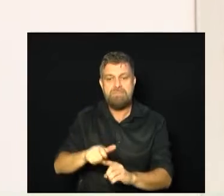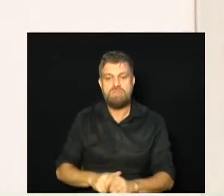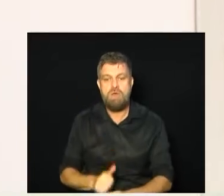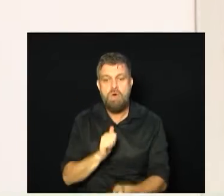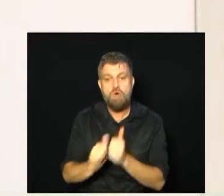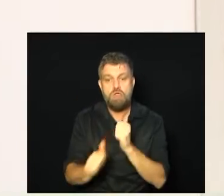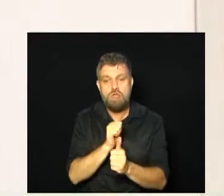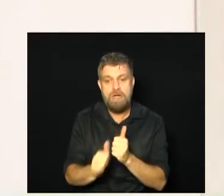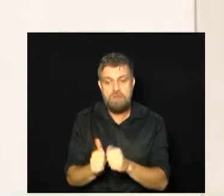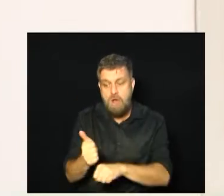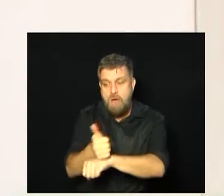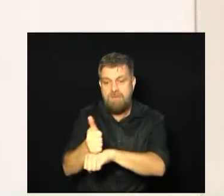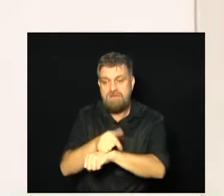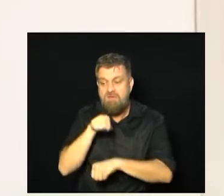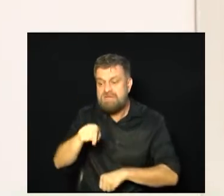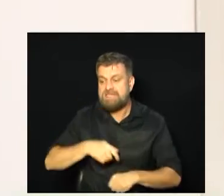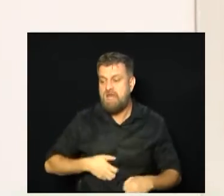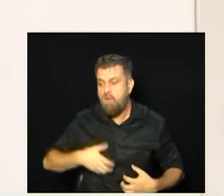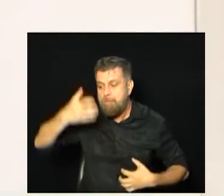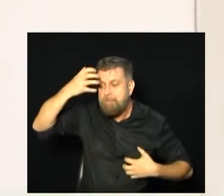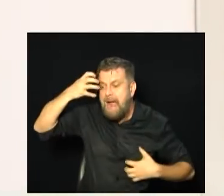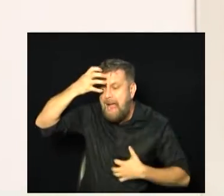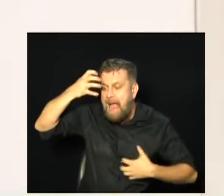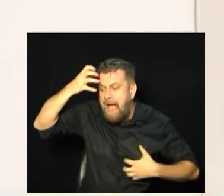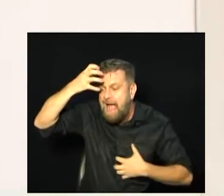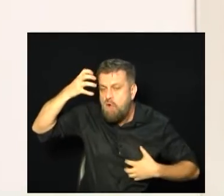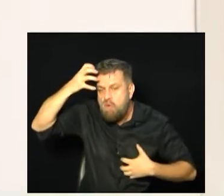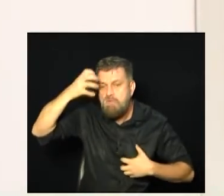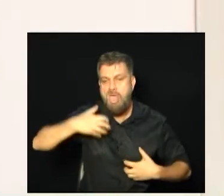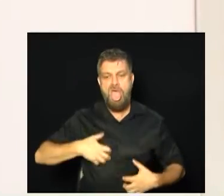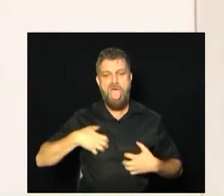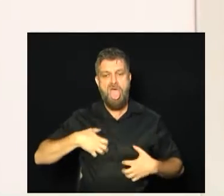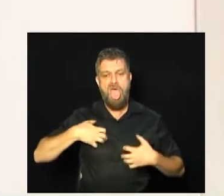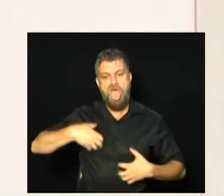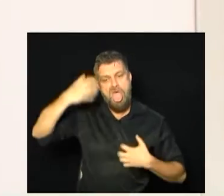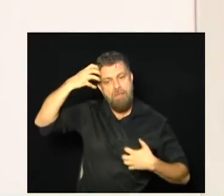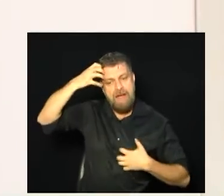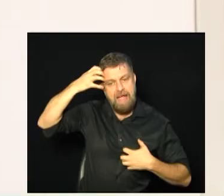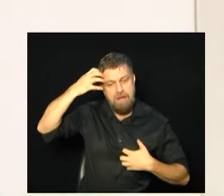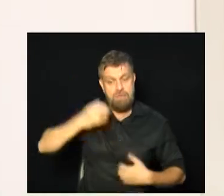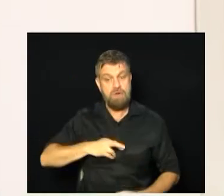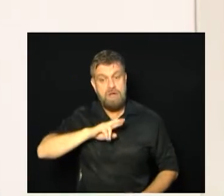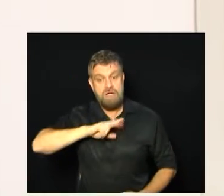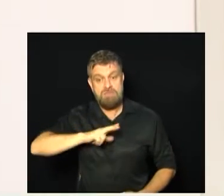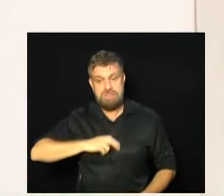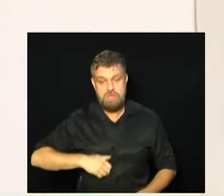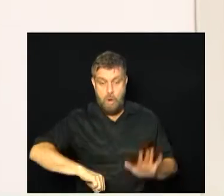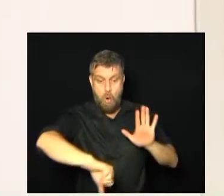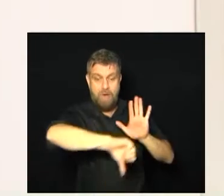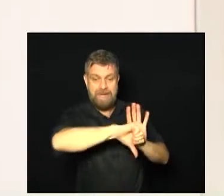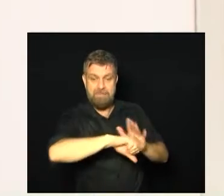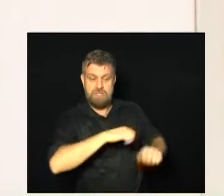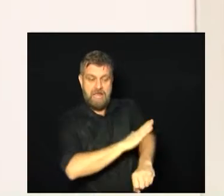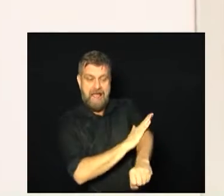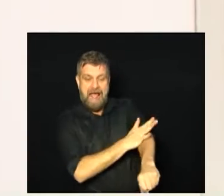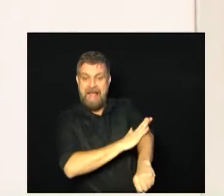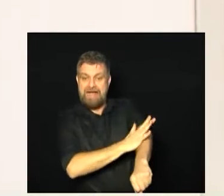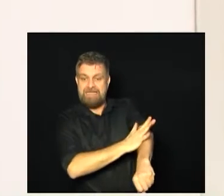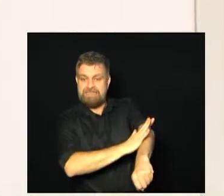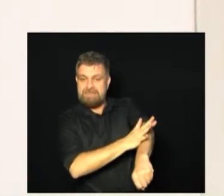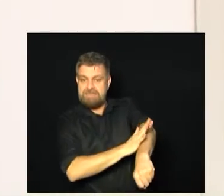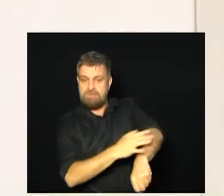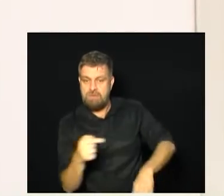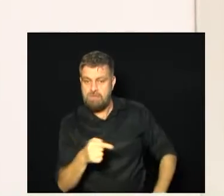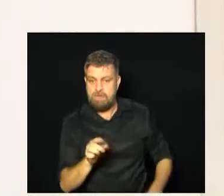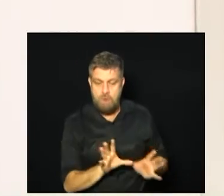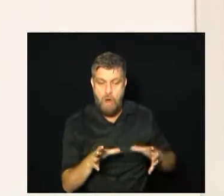exemplo, é você ofender diretamente aquela pessoa. Diferentemente do crime de racismo, o crime de racismo ele é cometido